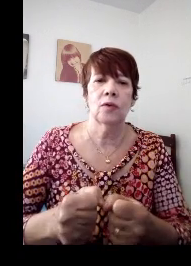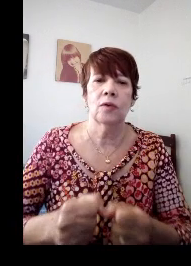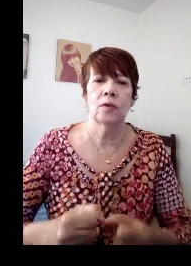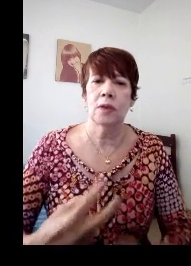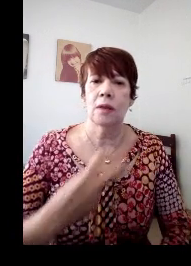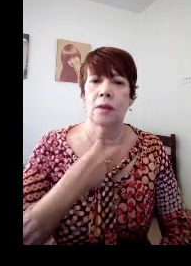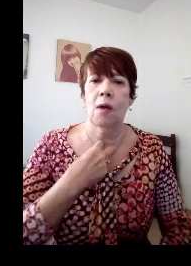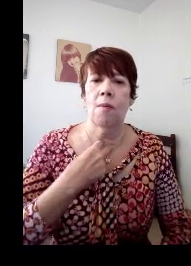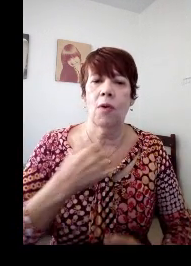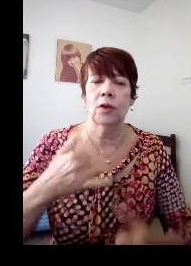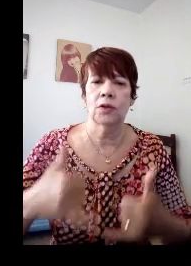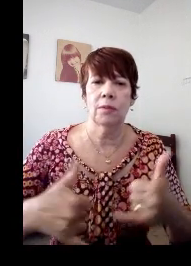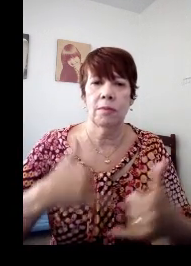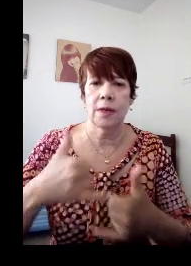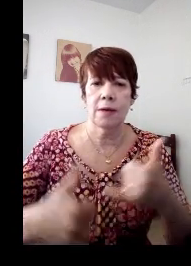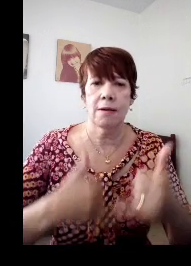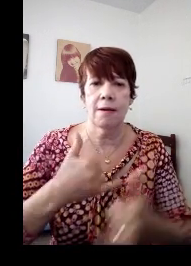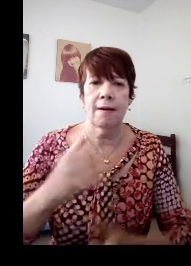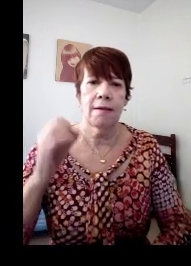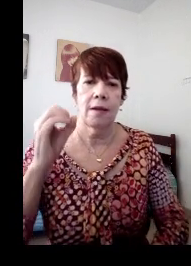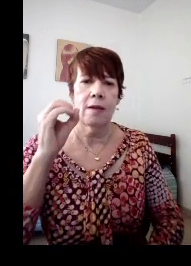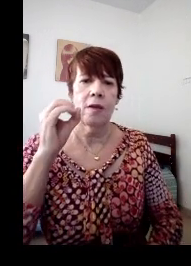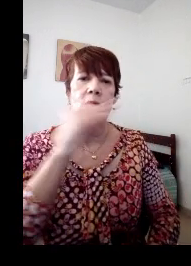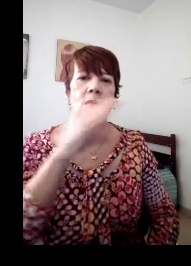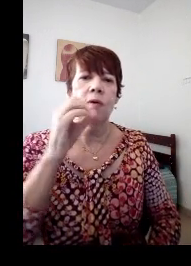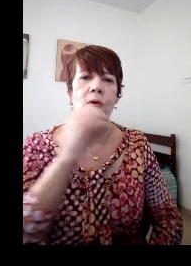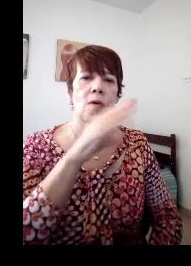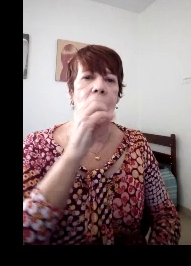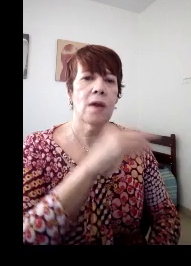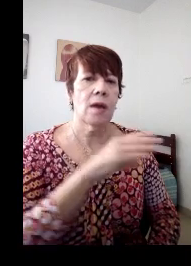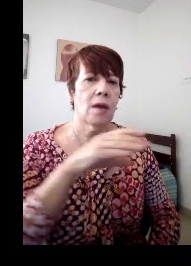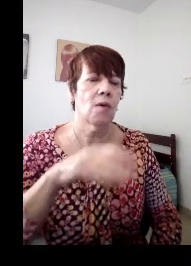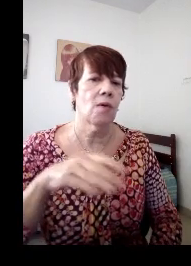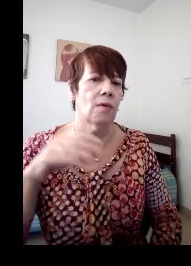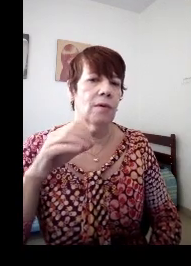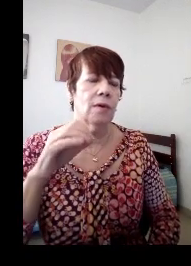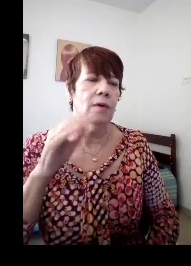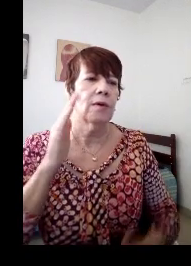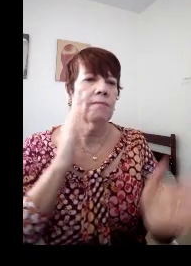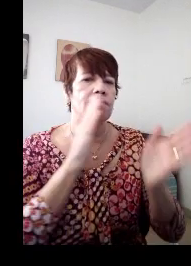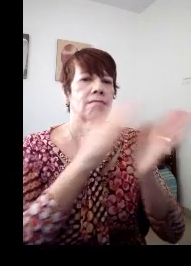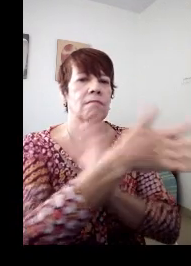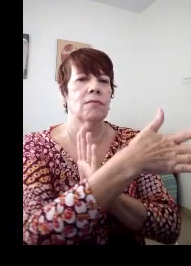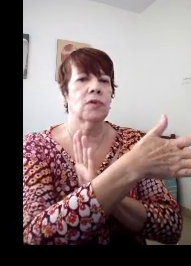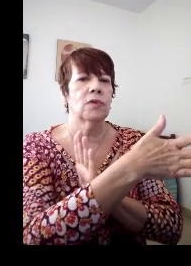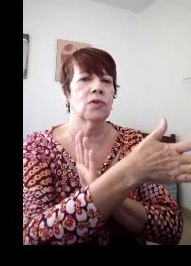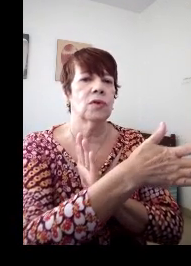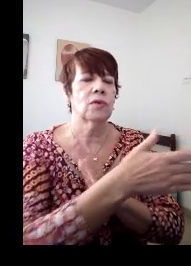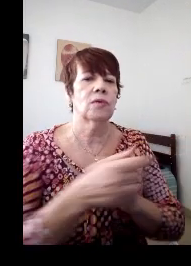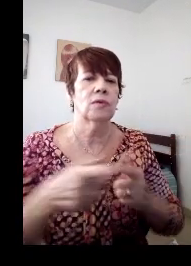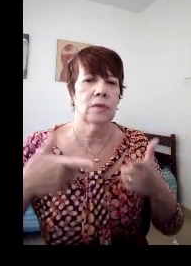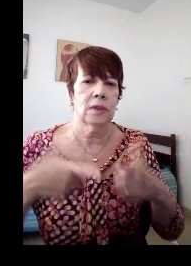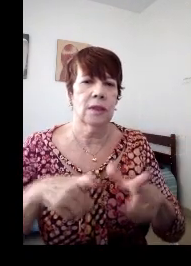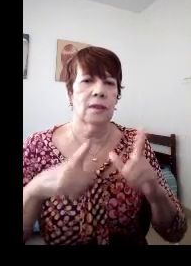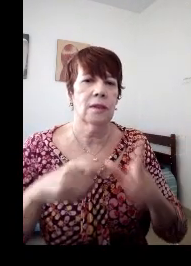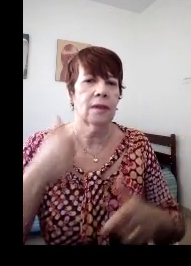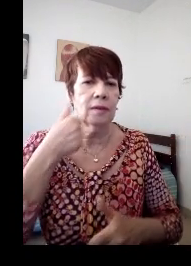ele correu, ele ouviu o Senhor, ouviu a voz do Senhor e